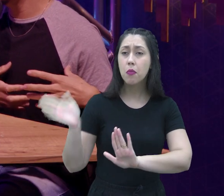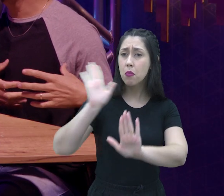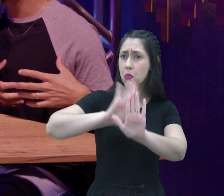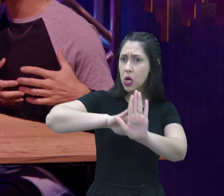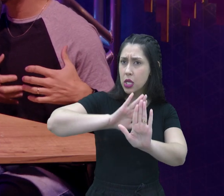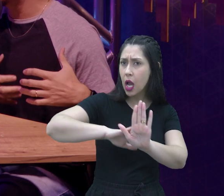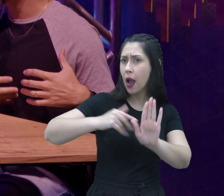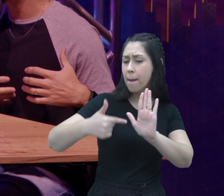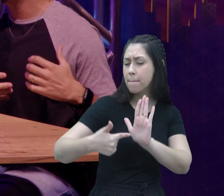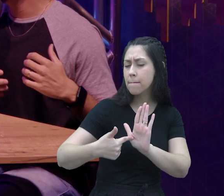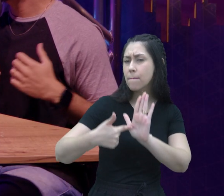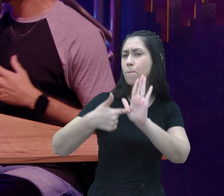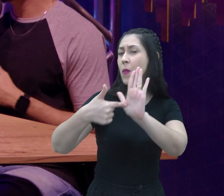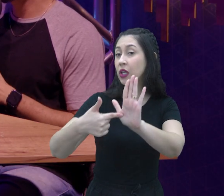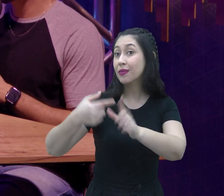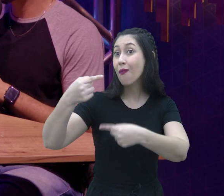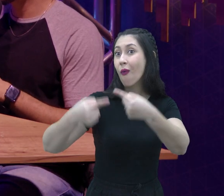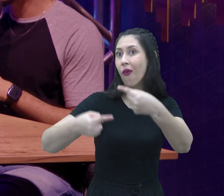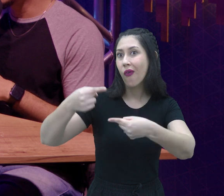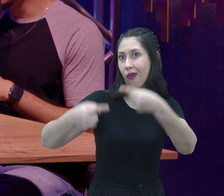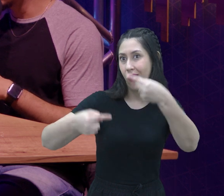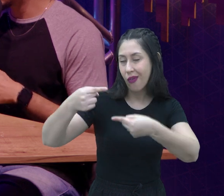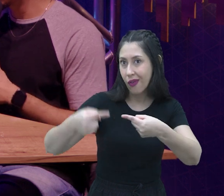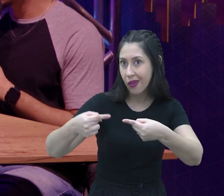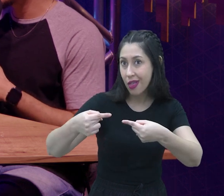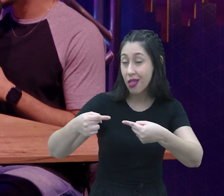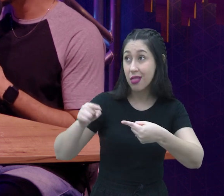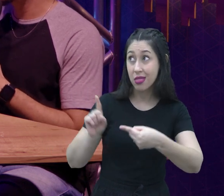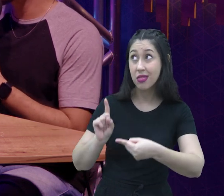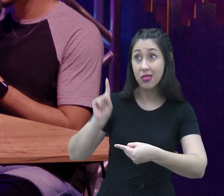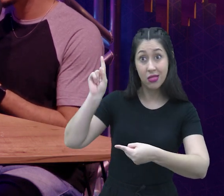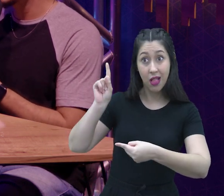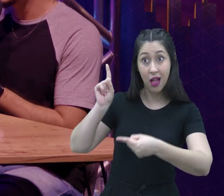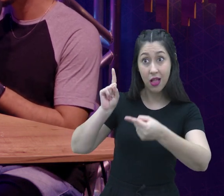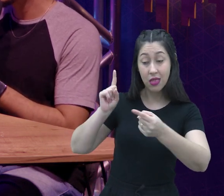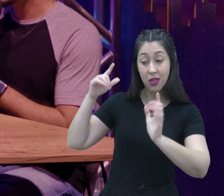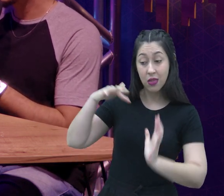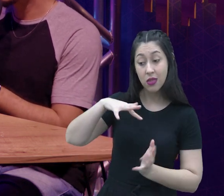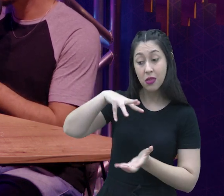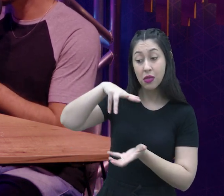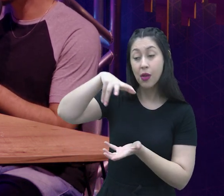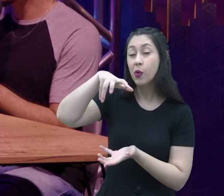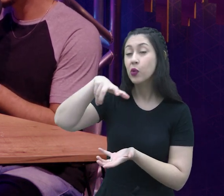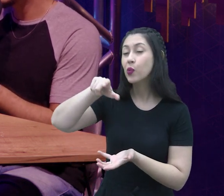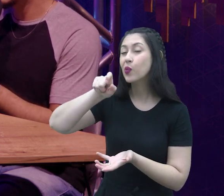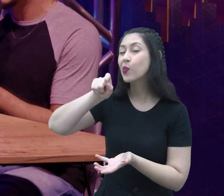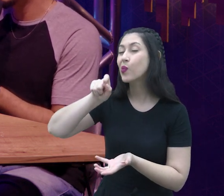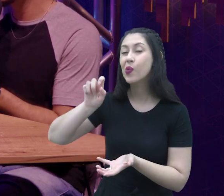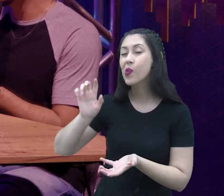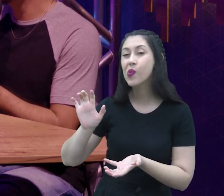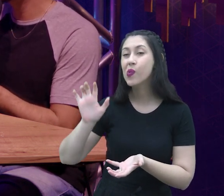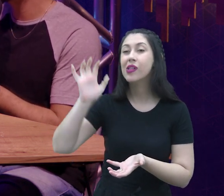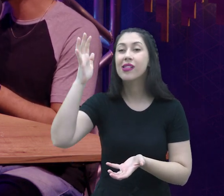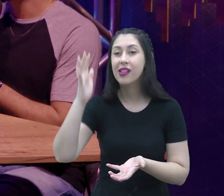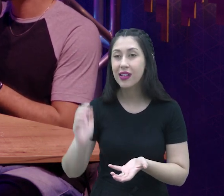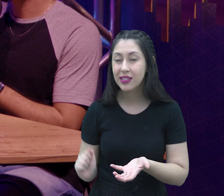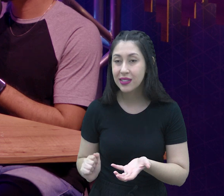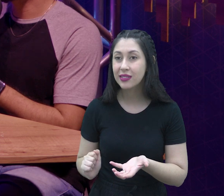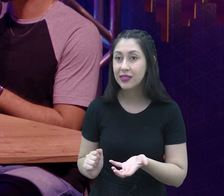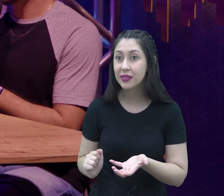trama política por trás. E o universo de One Piece funciona como uma, né, a